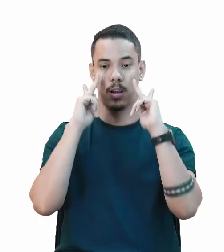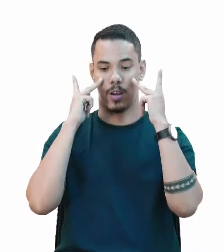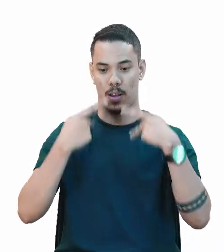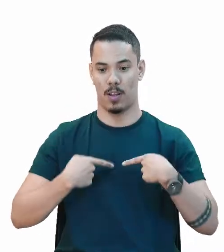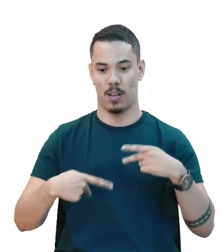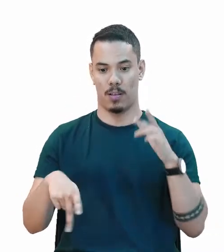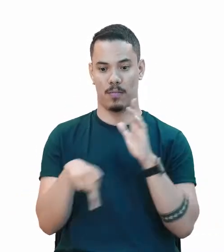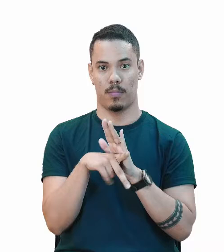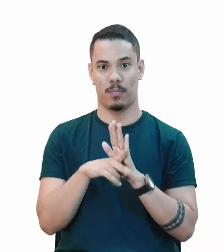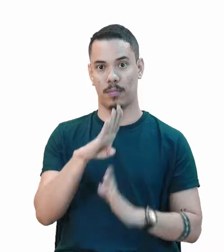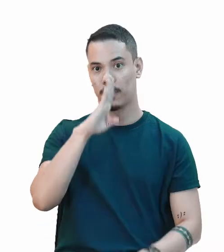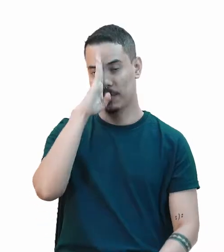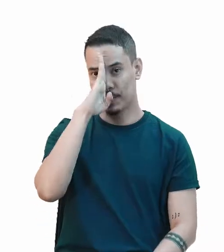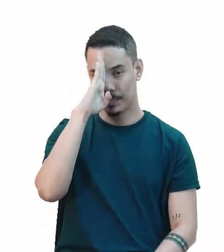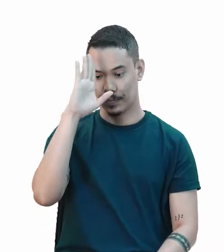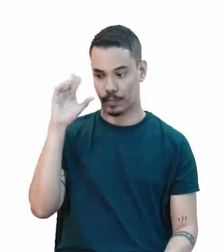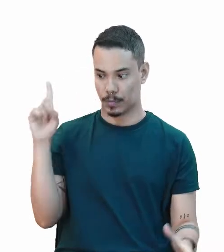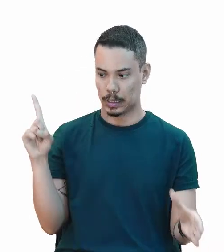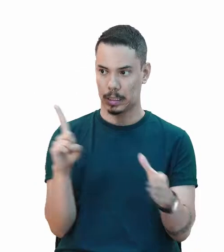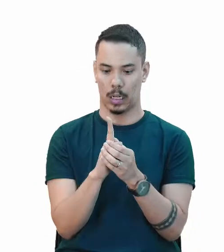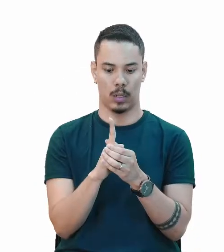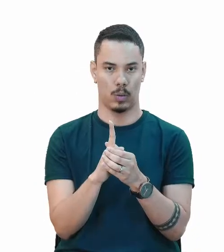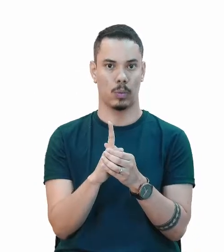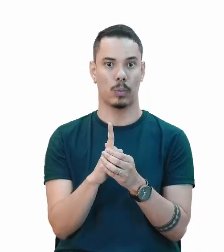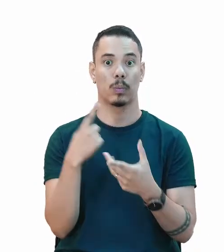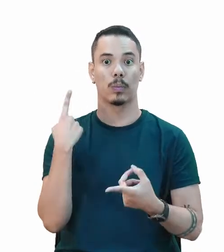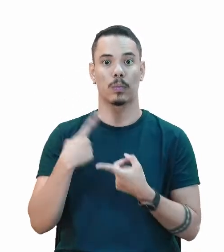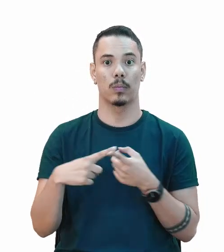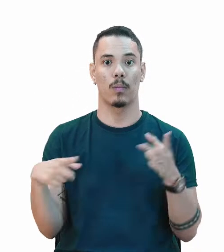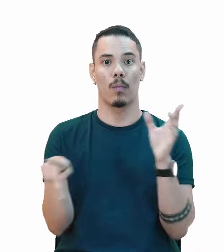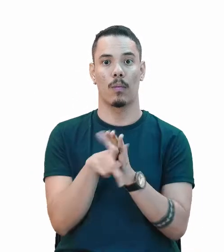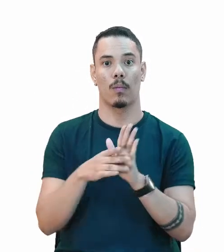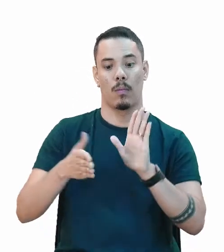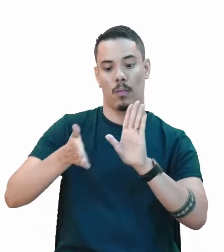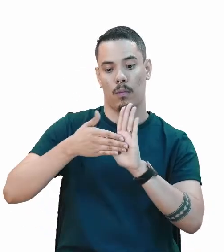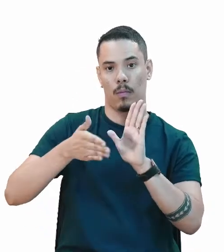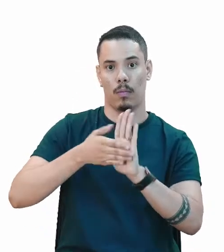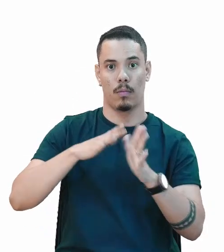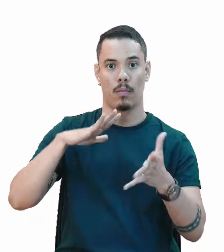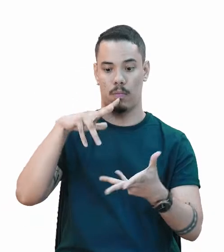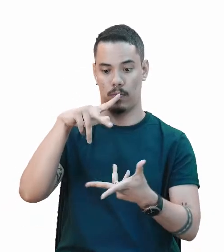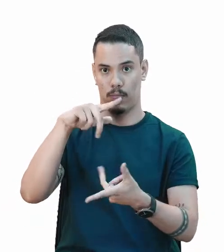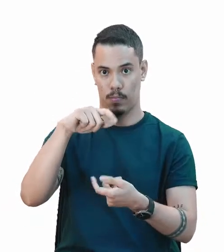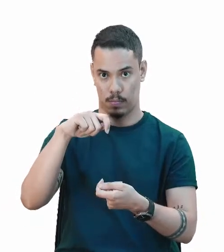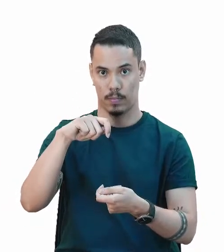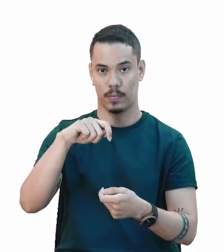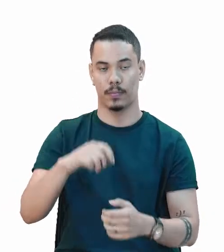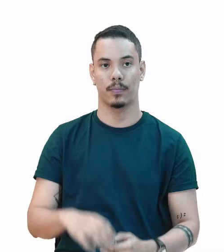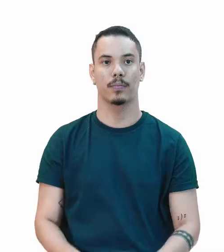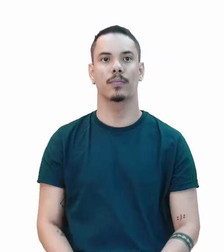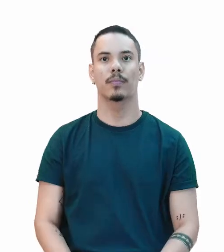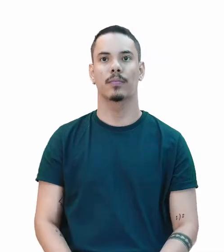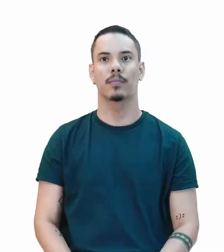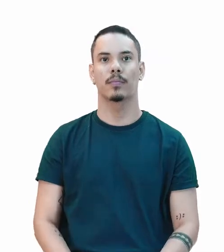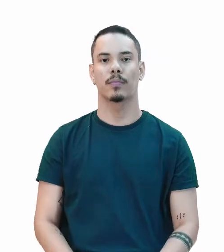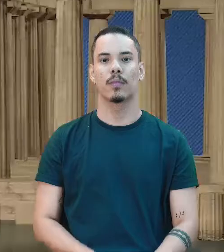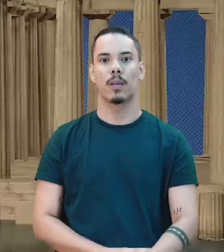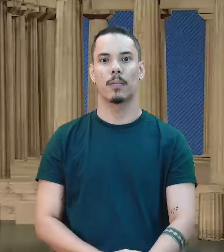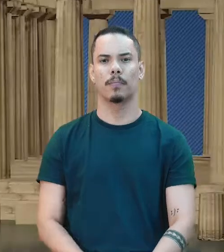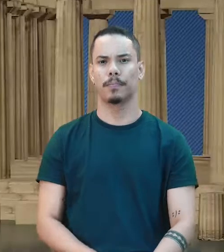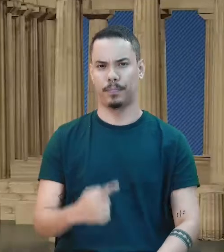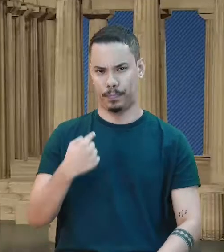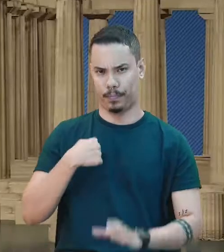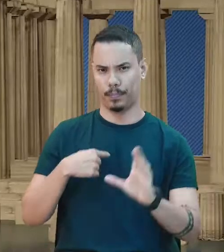peça na grande ordem e propósito do universo. Pessoal, uma perguntinha